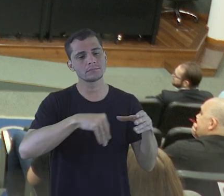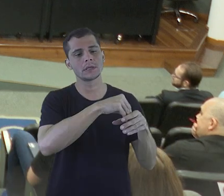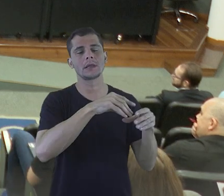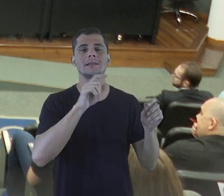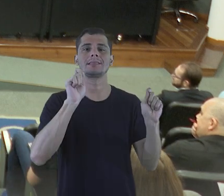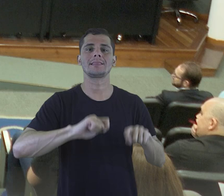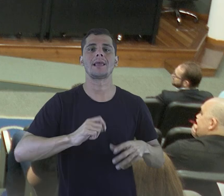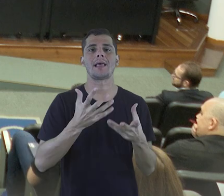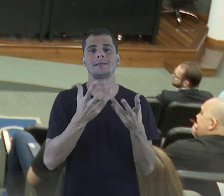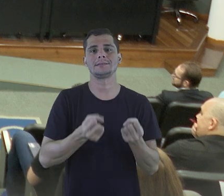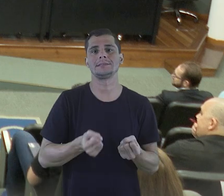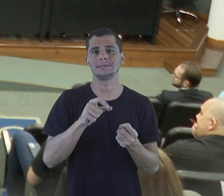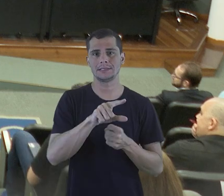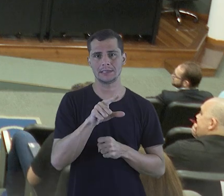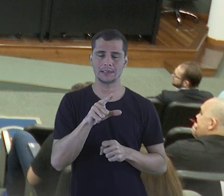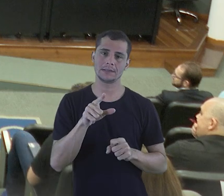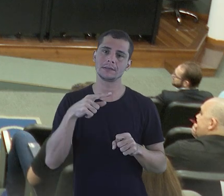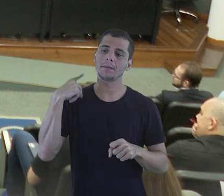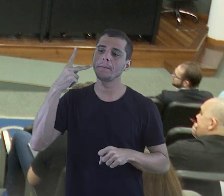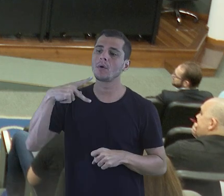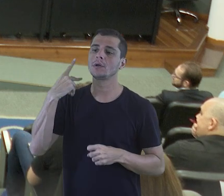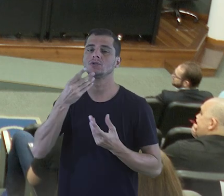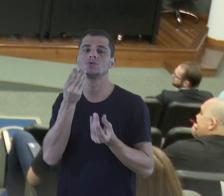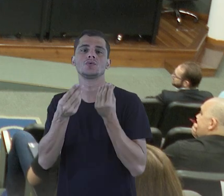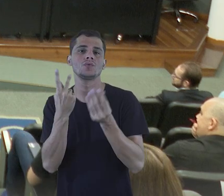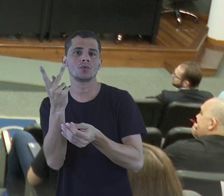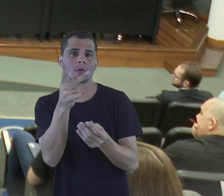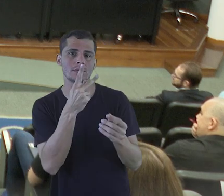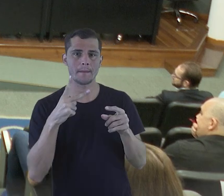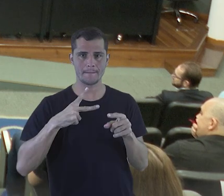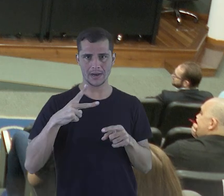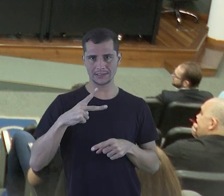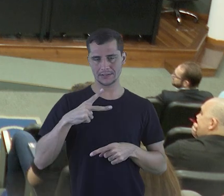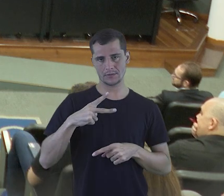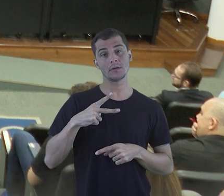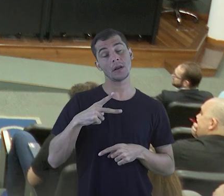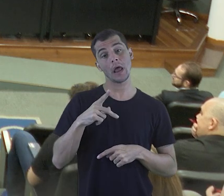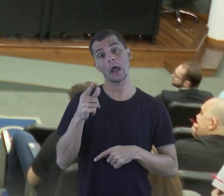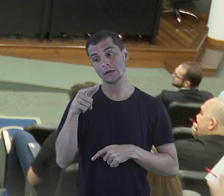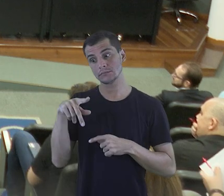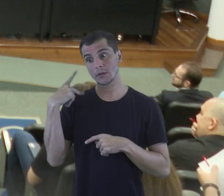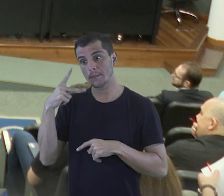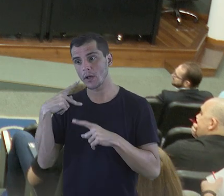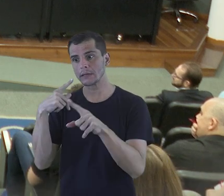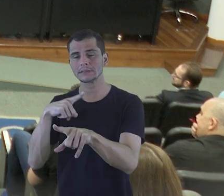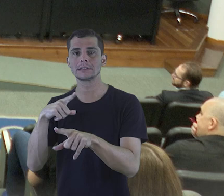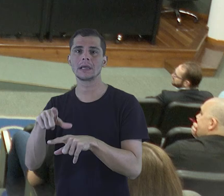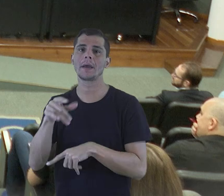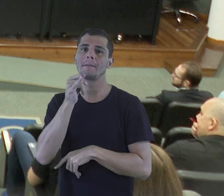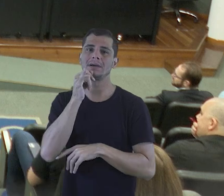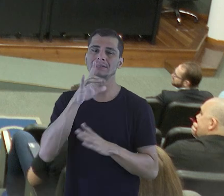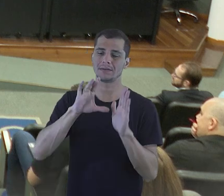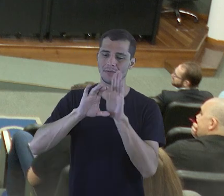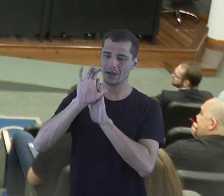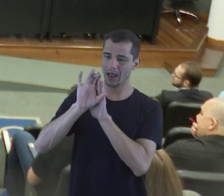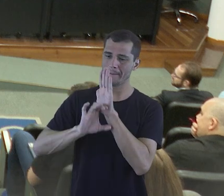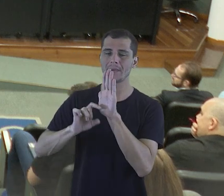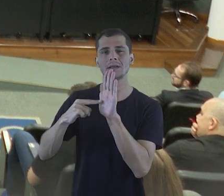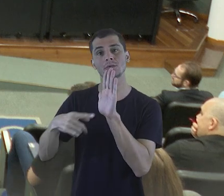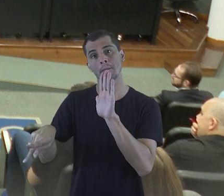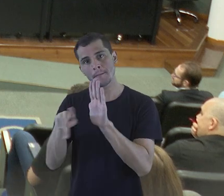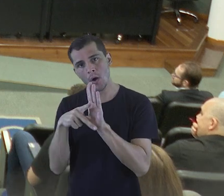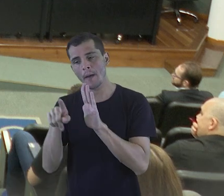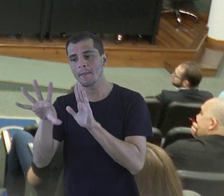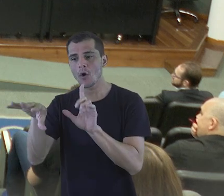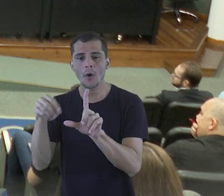autorizado ou ratificado pela política de privacidade de dados de vocês se na política de privacidade de dados vocês tiverem lá um capítulo do compartilhamento